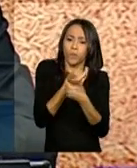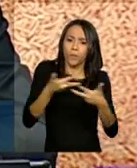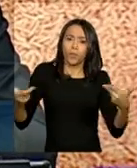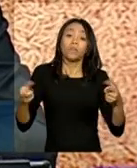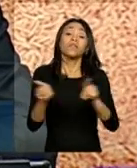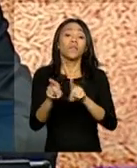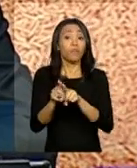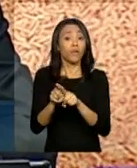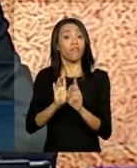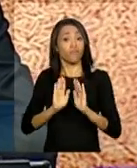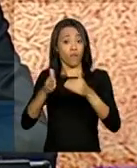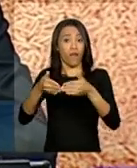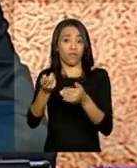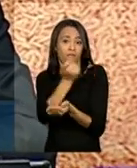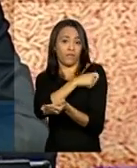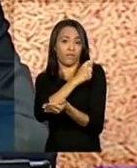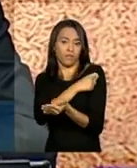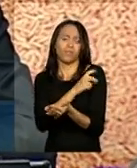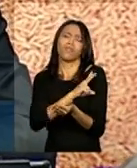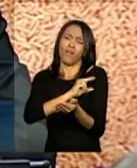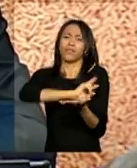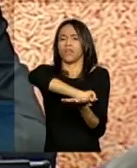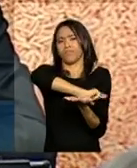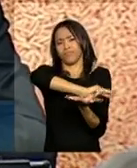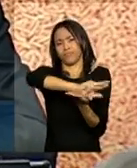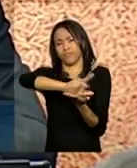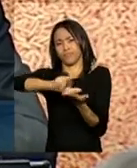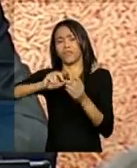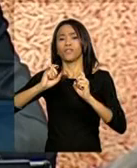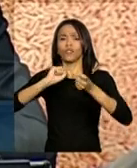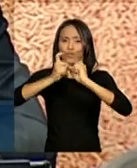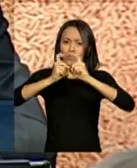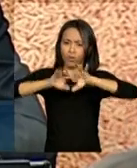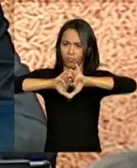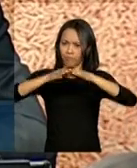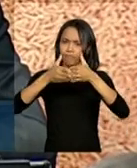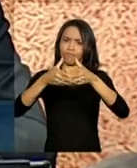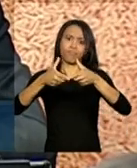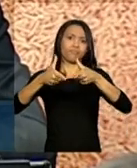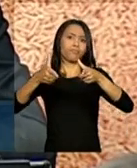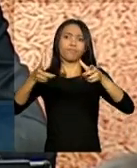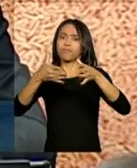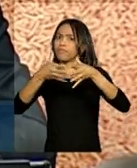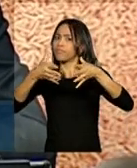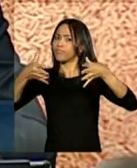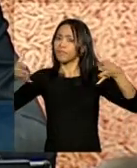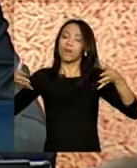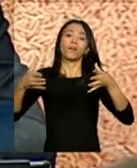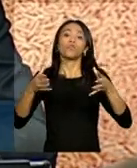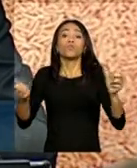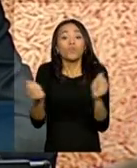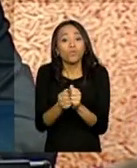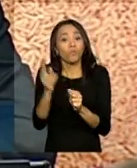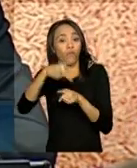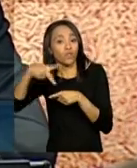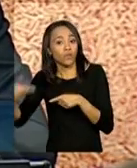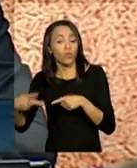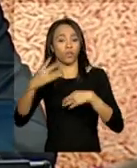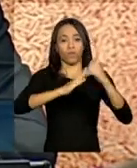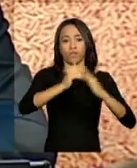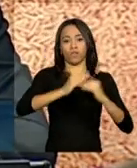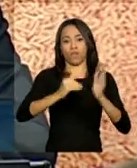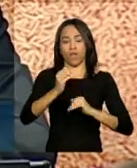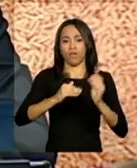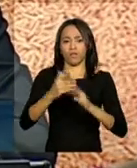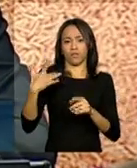da vacinação então uma ampla discussão sobre o tema eh será feita com os professores e Profissionais de Saúde utilizando